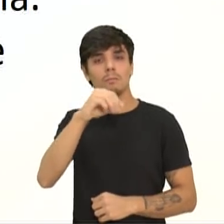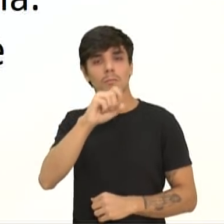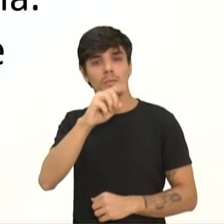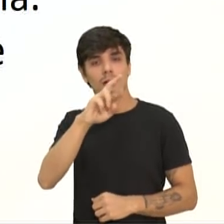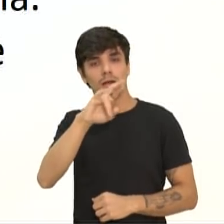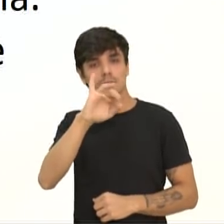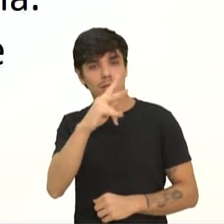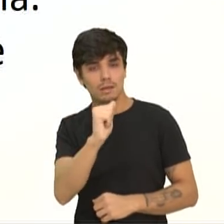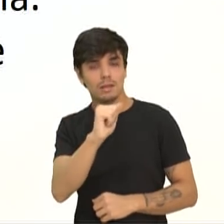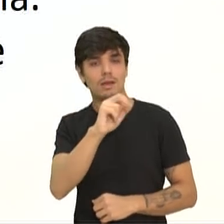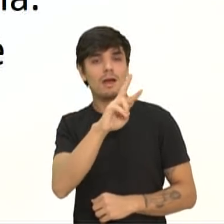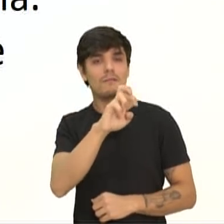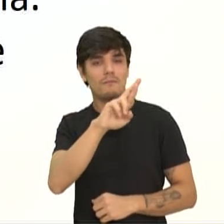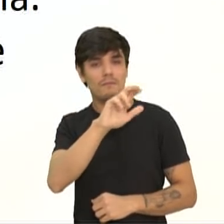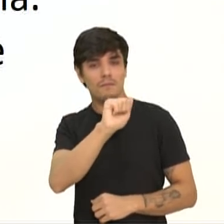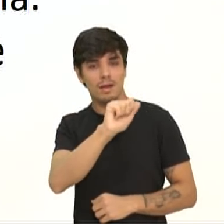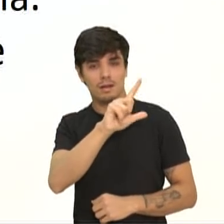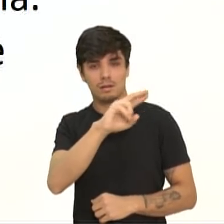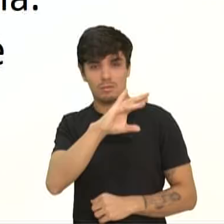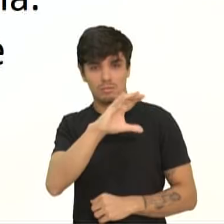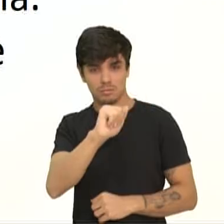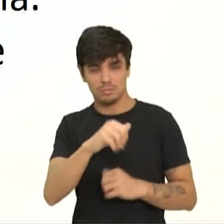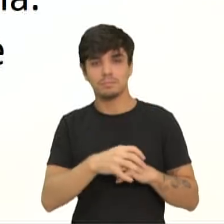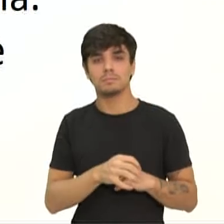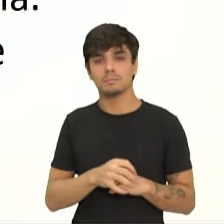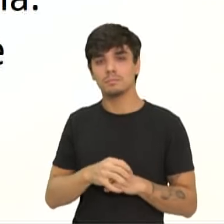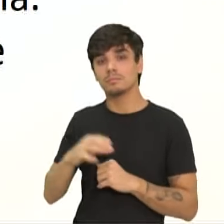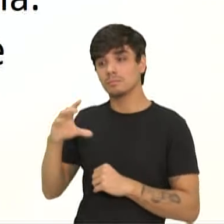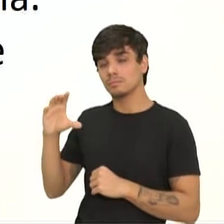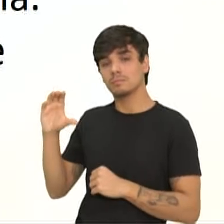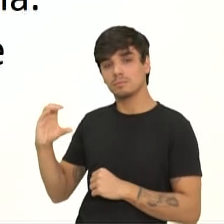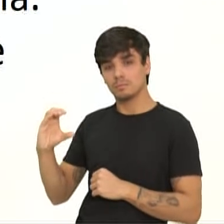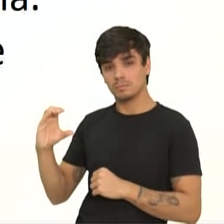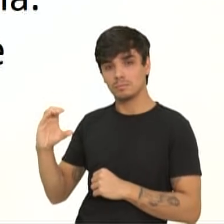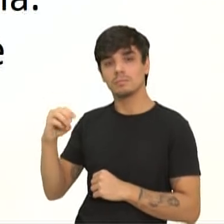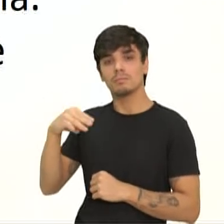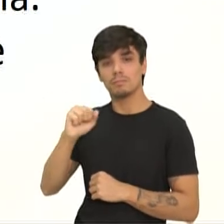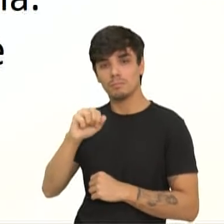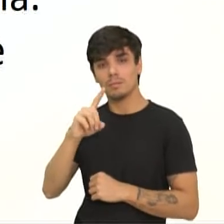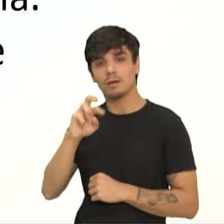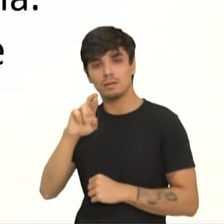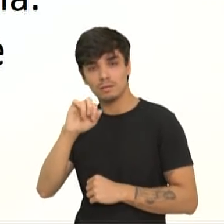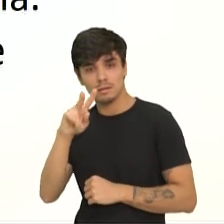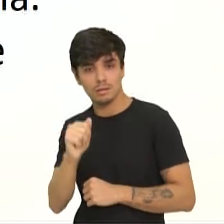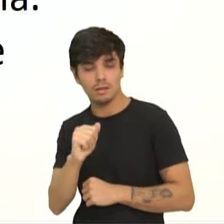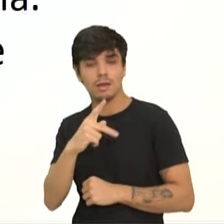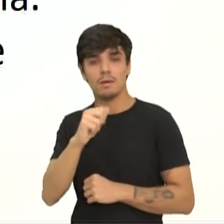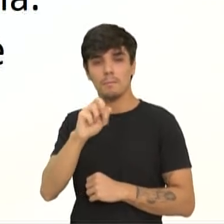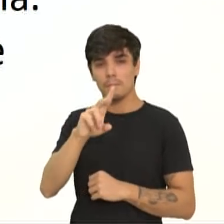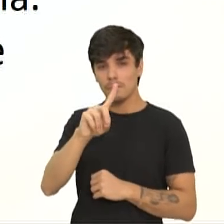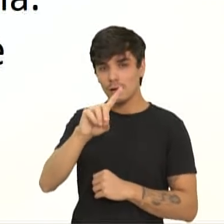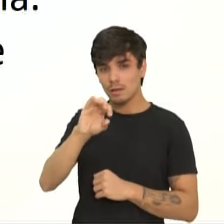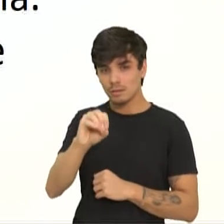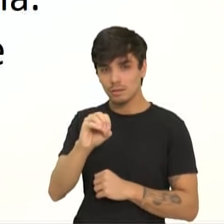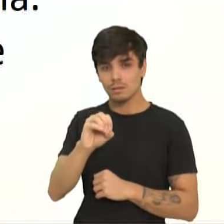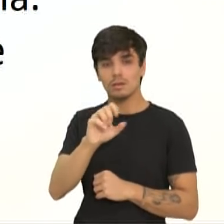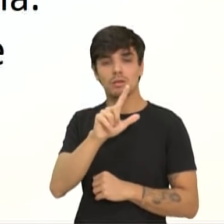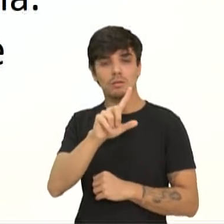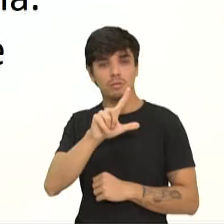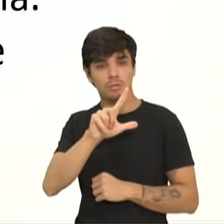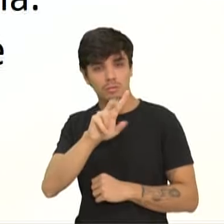e Lúcia. Letra C: padrinho, madrinha, Kiko, Vera e